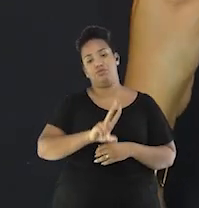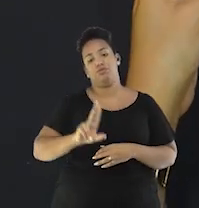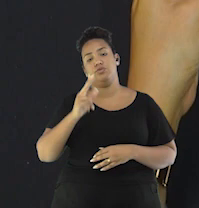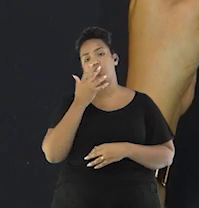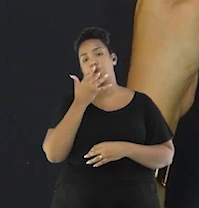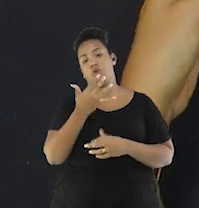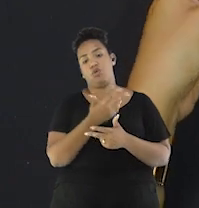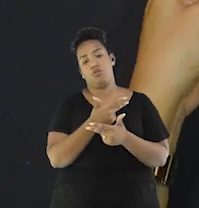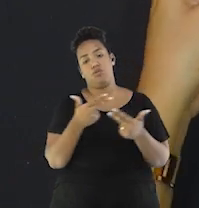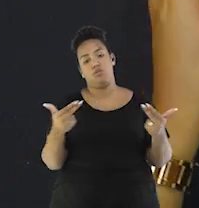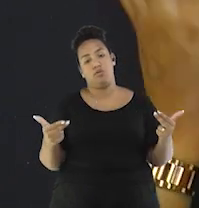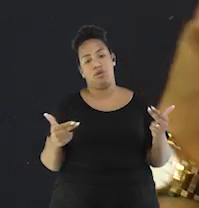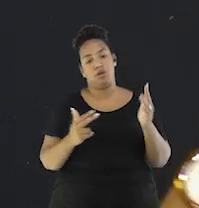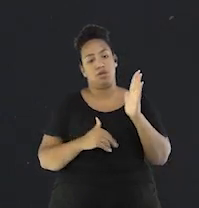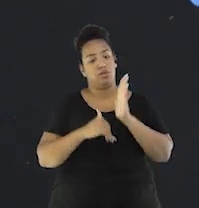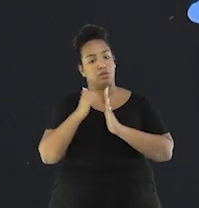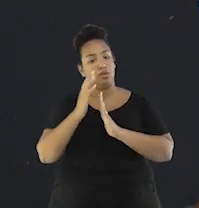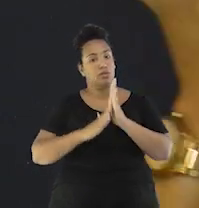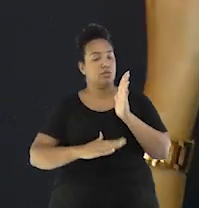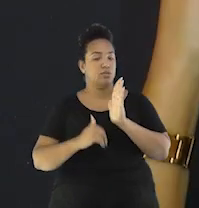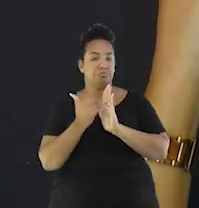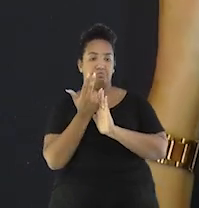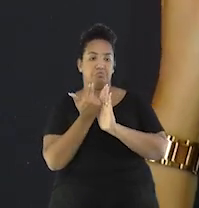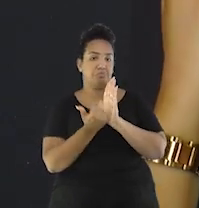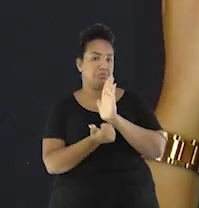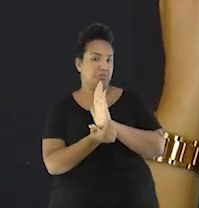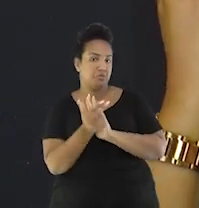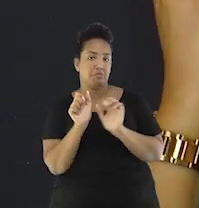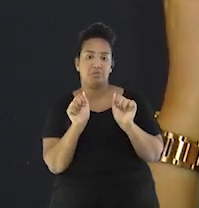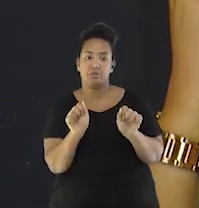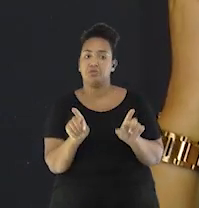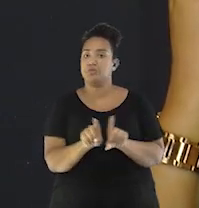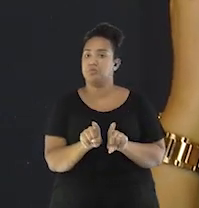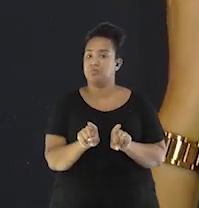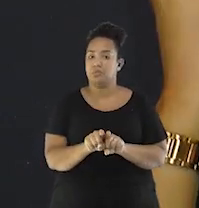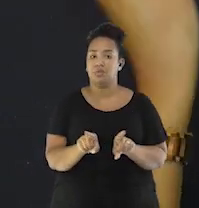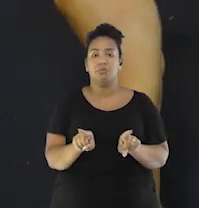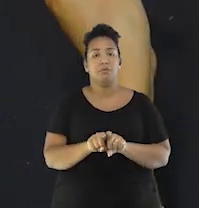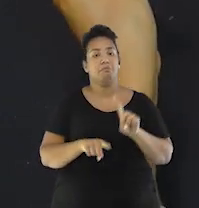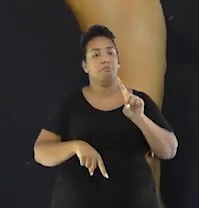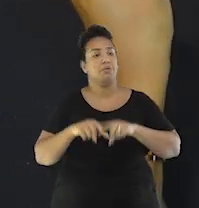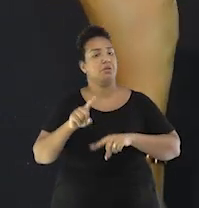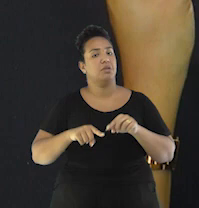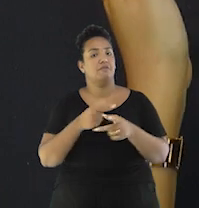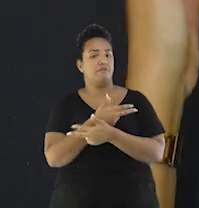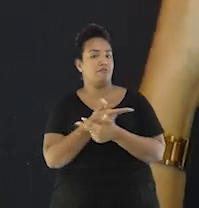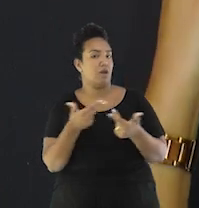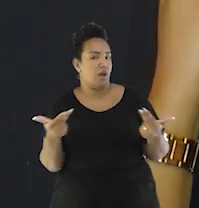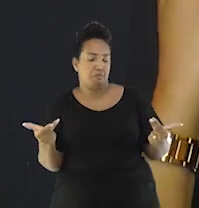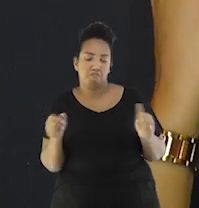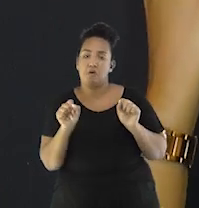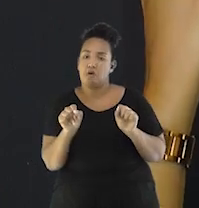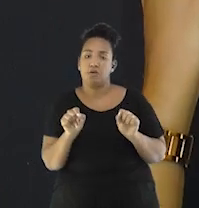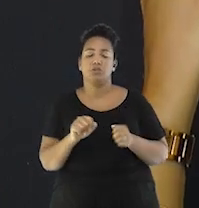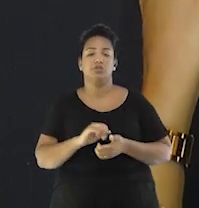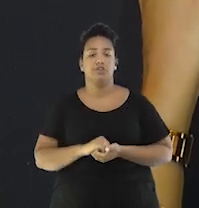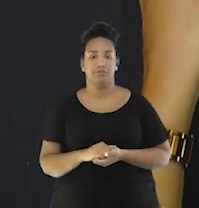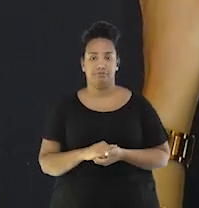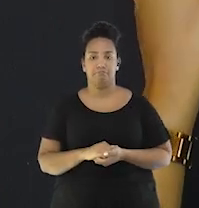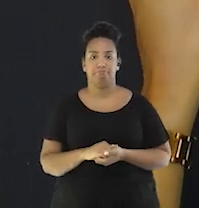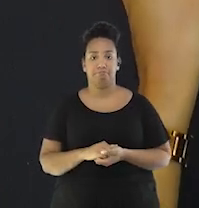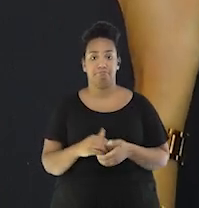outras cores, fazer desenhos, pintar com tinta também e utilizar materiais diferentes do que eu utilizei